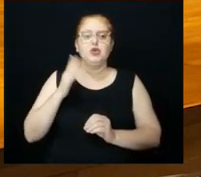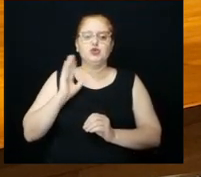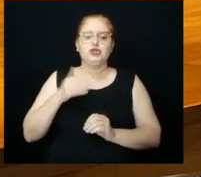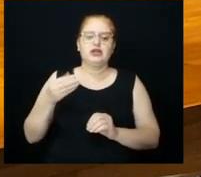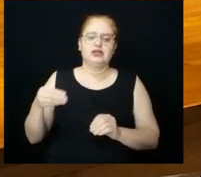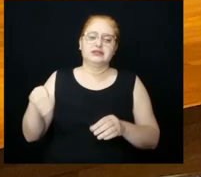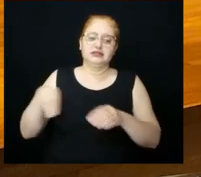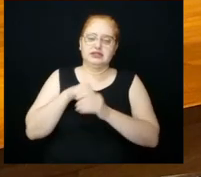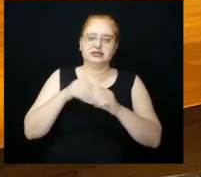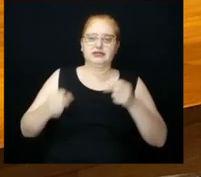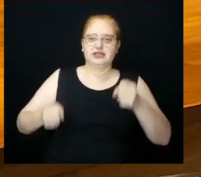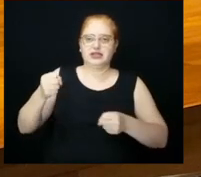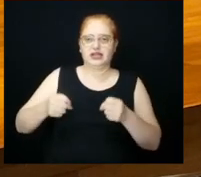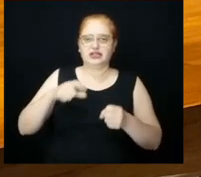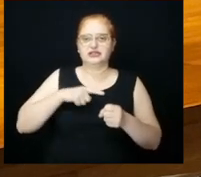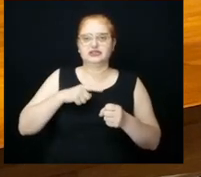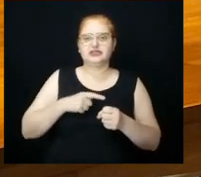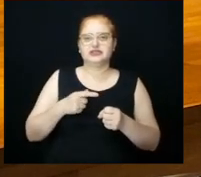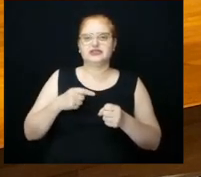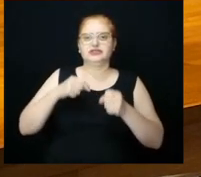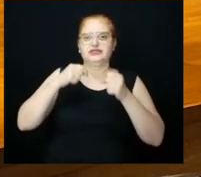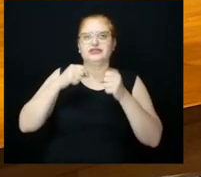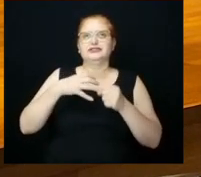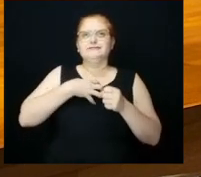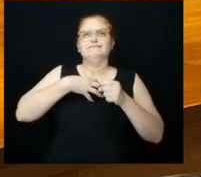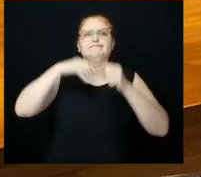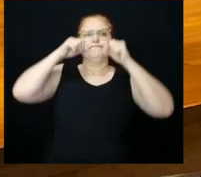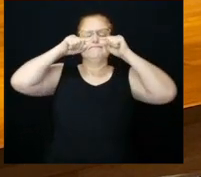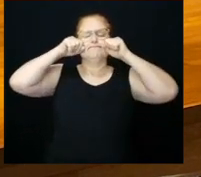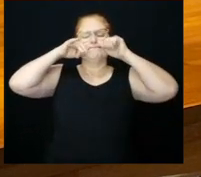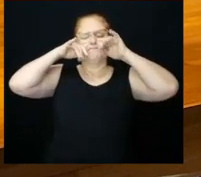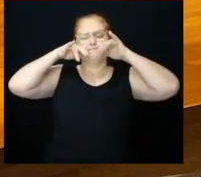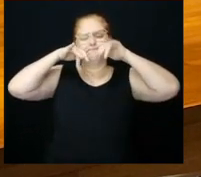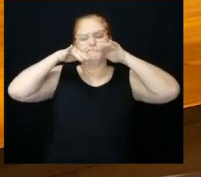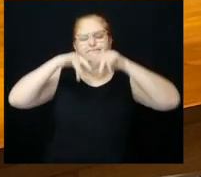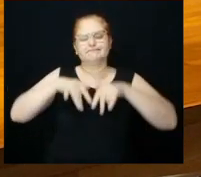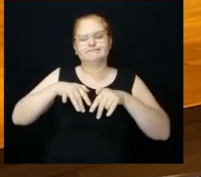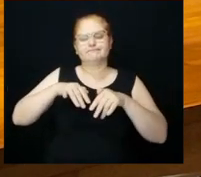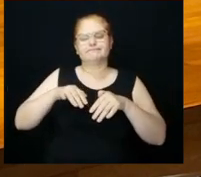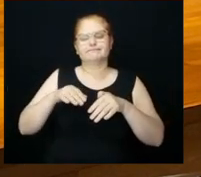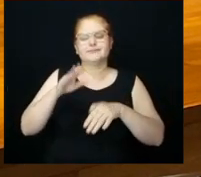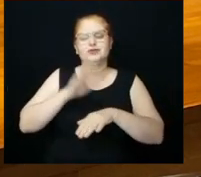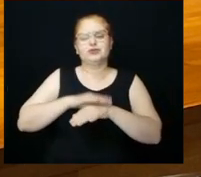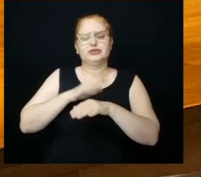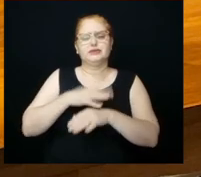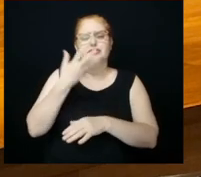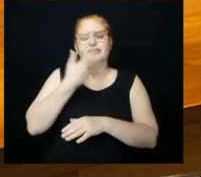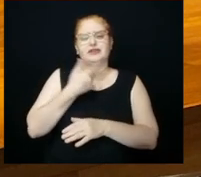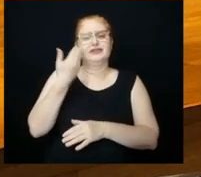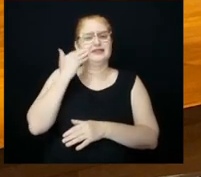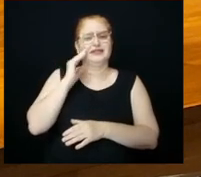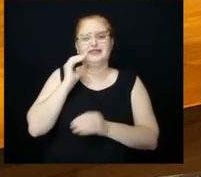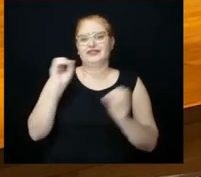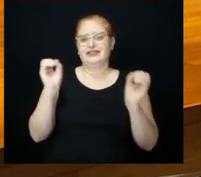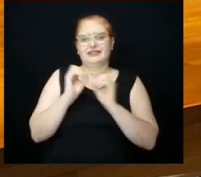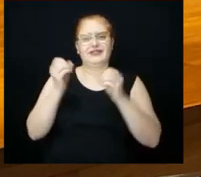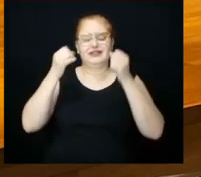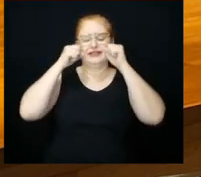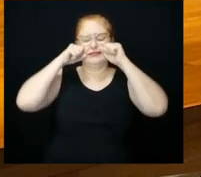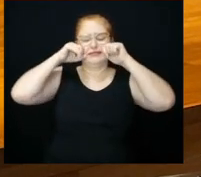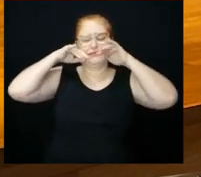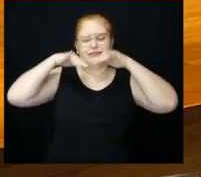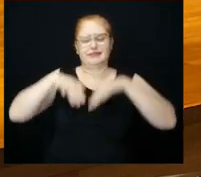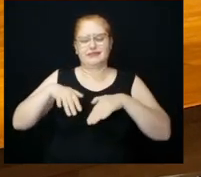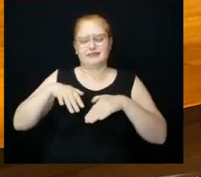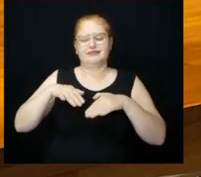e começaram a vir muitas lágrimas. Quando eu era tão criança, eu não entendia mesmo as lágrimas. O